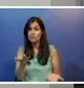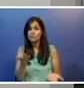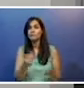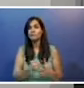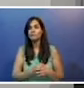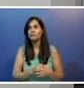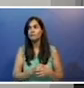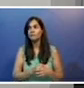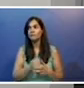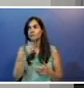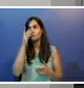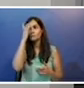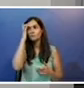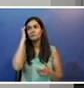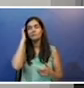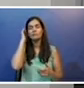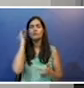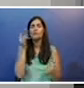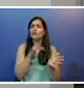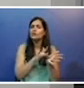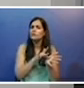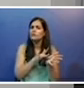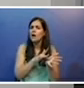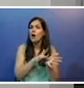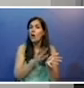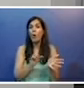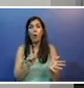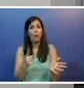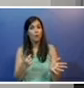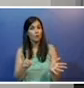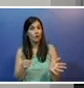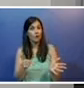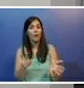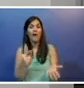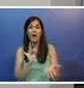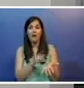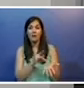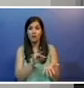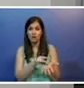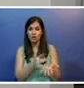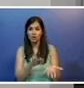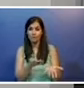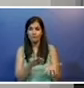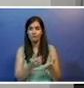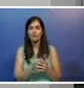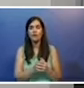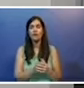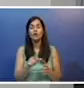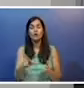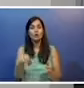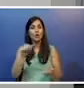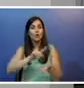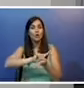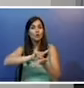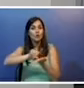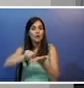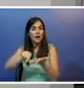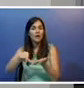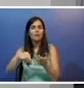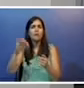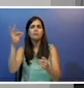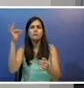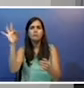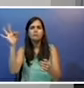história. Ficcional ou não, verídica. Escolher o gênero, vão seguir nos